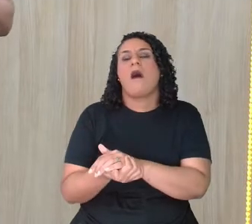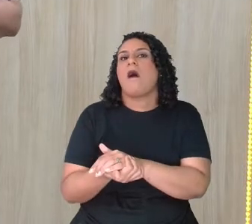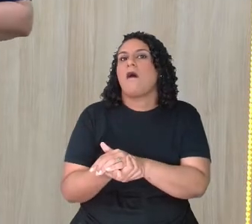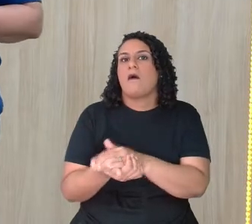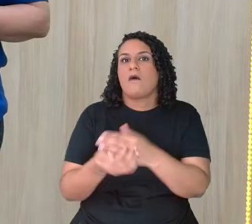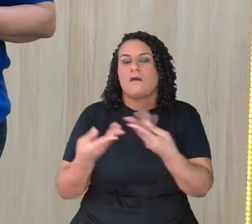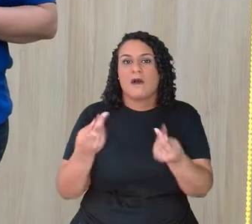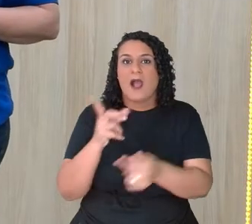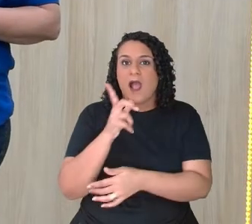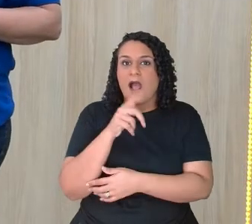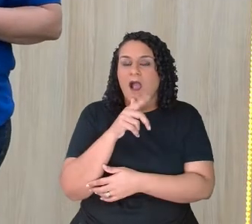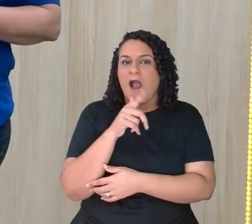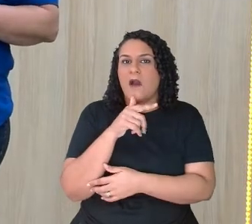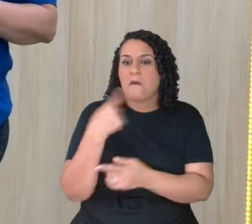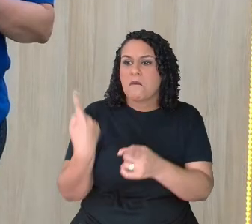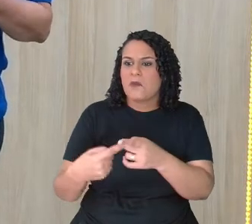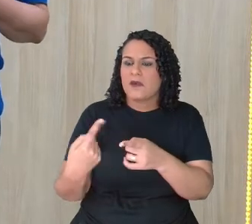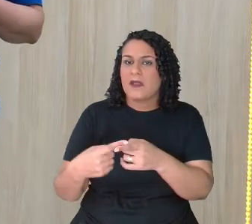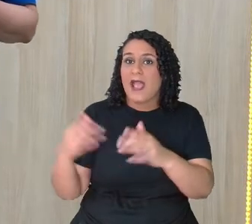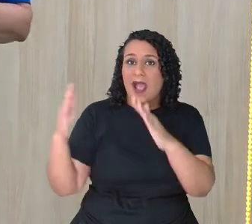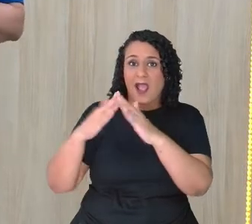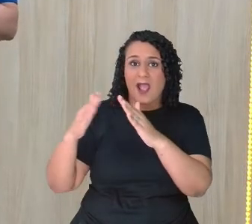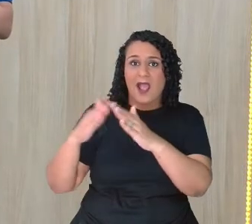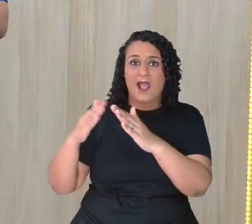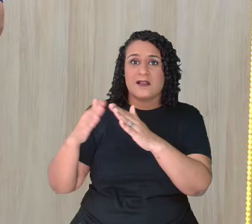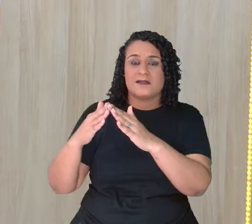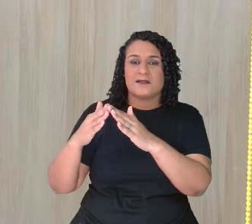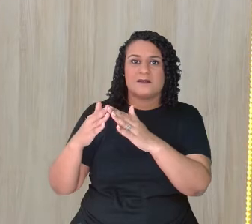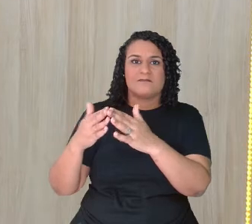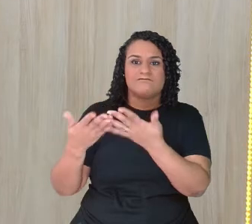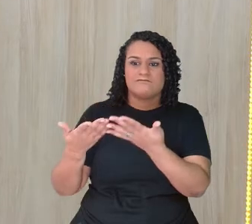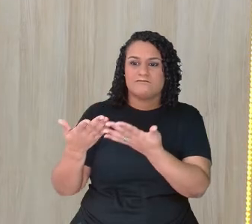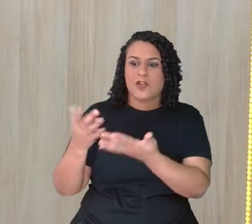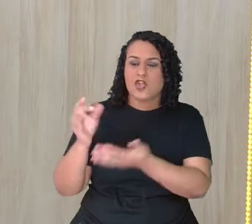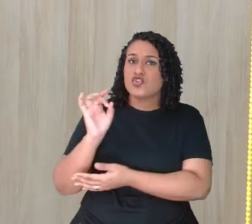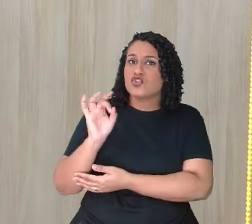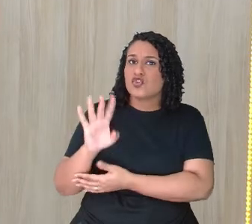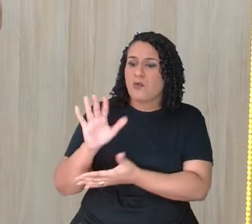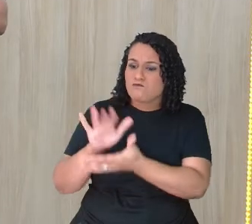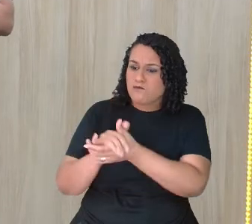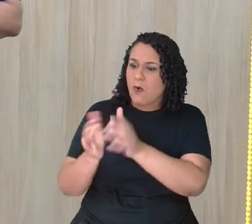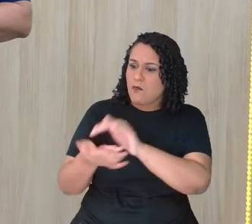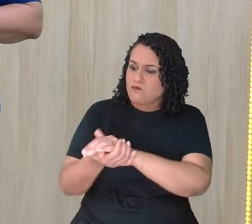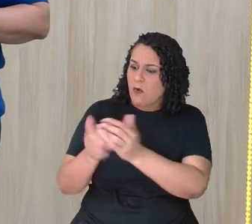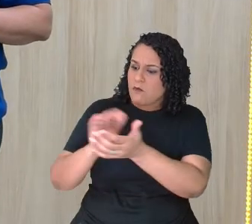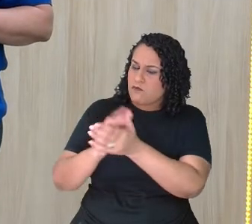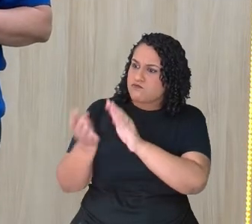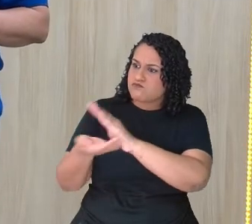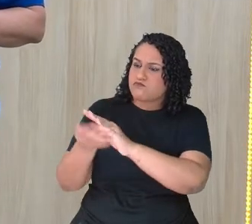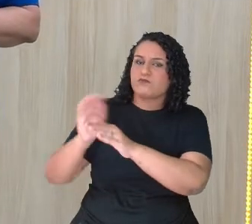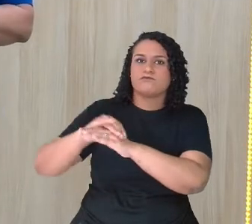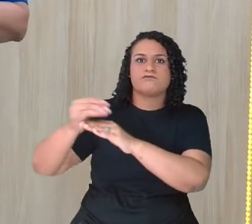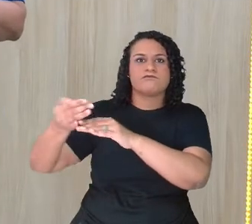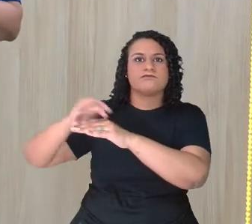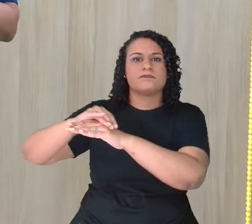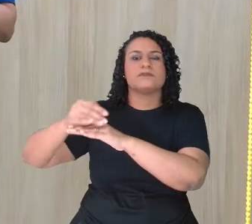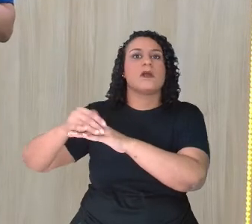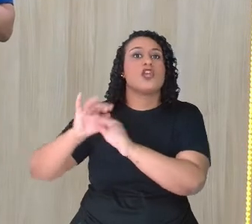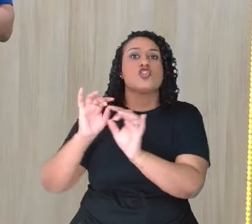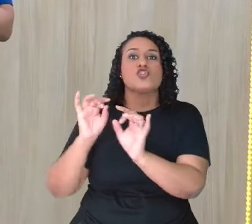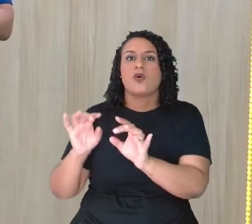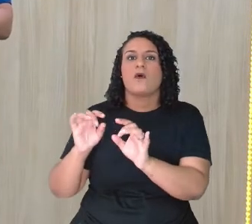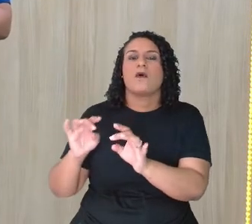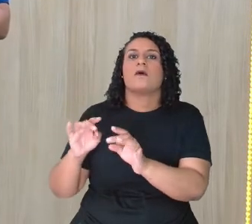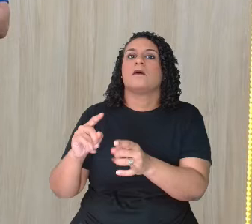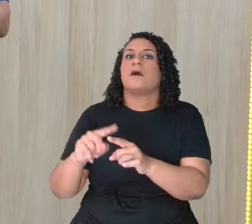vocês já foram no sertão e já perceberam que existem casas construídas de barros, não é? E essas casas, ela é feita